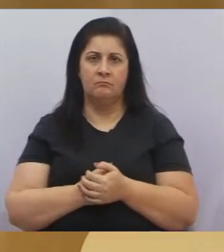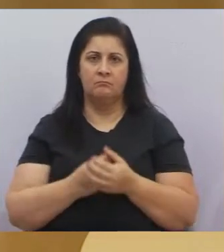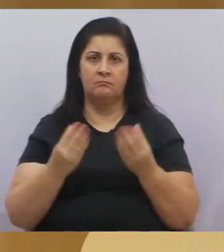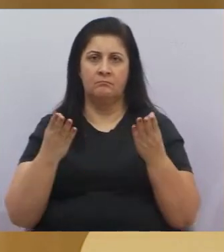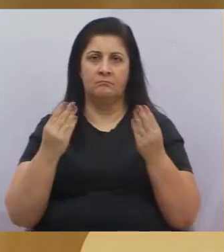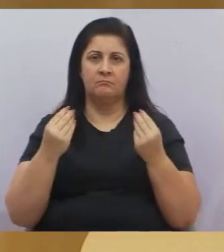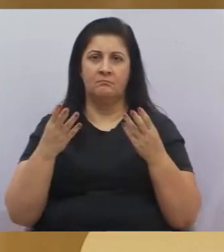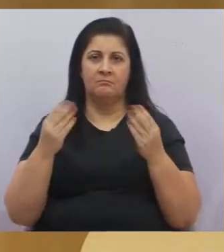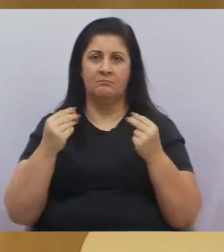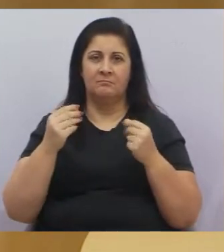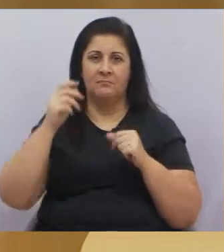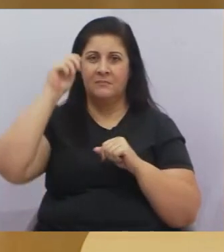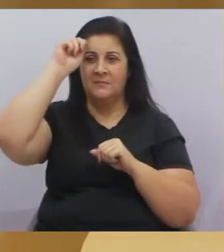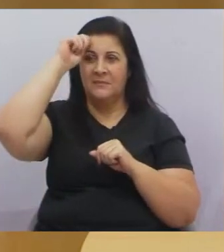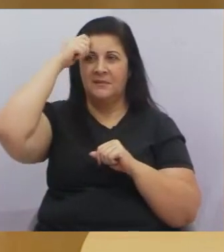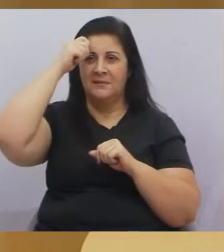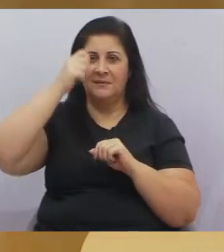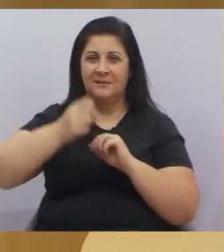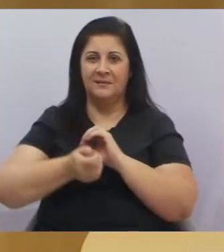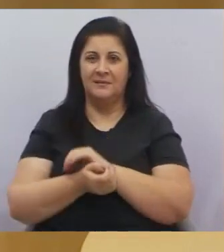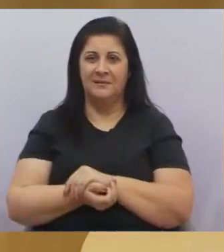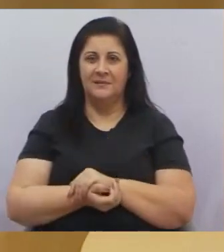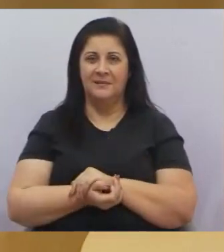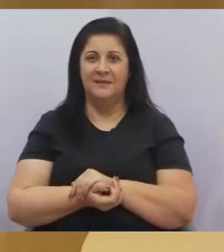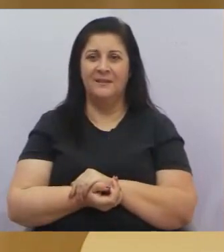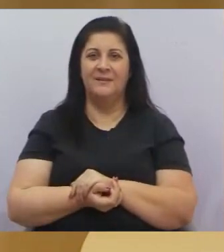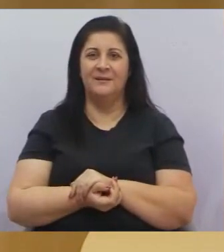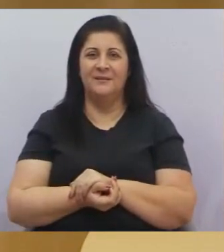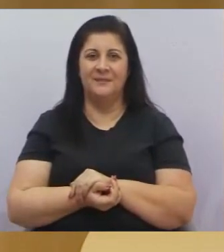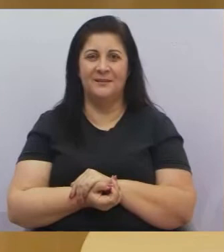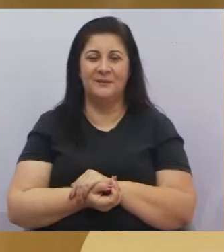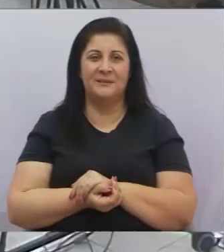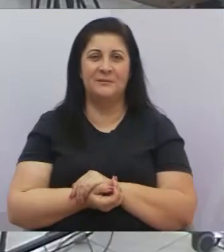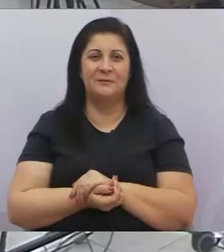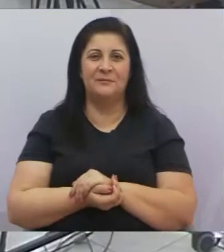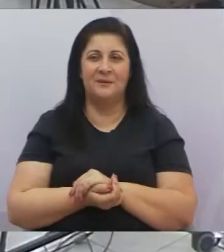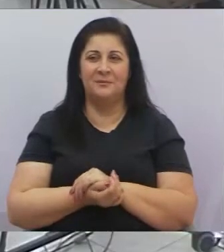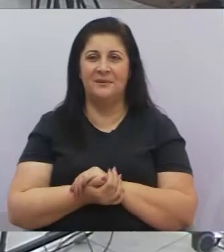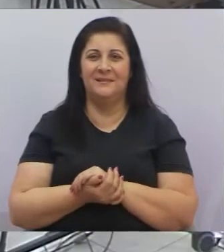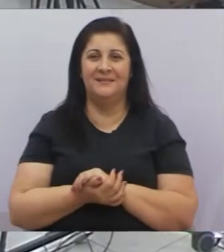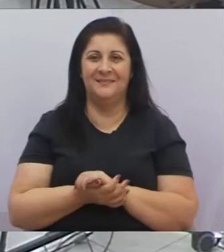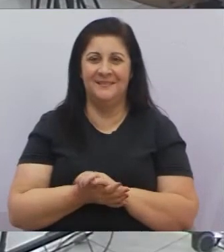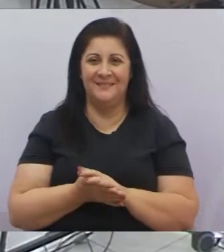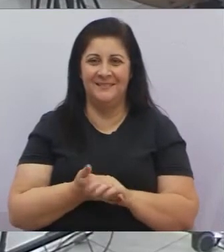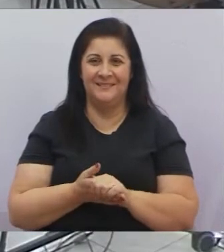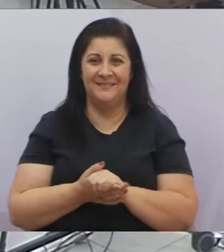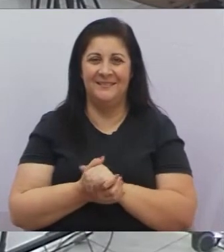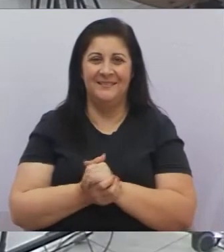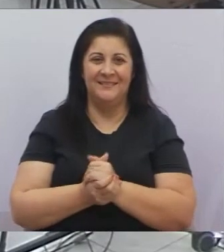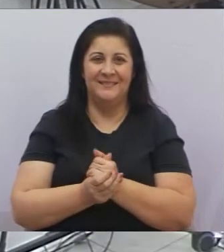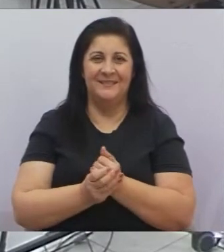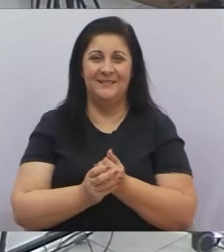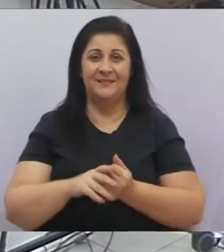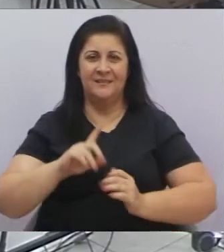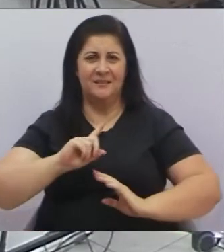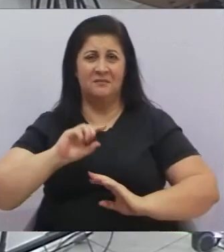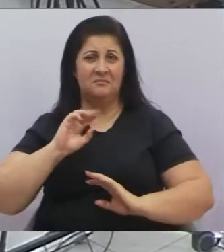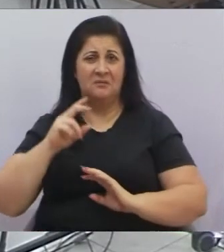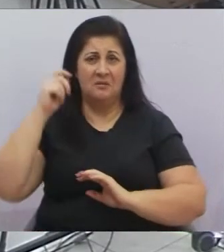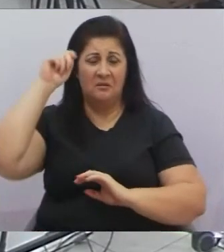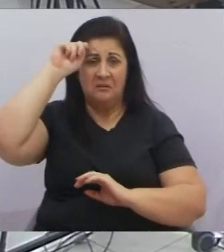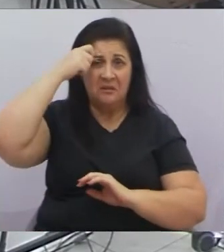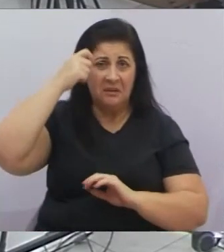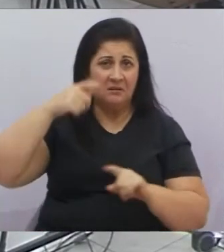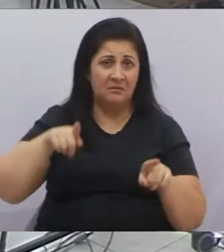negros votaram em mim, vários brancos votaram em mim, pessoas que eu conheço. Não só negro, como